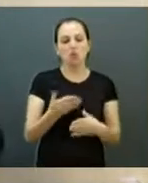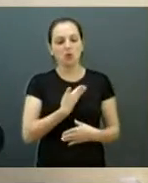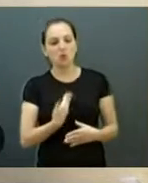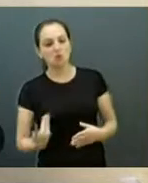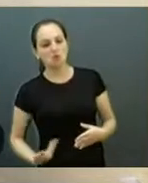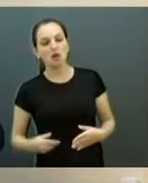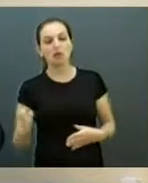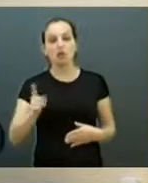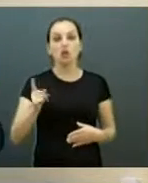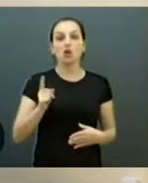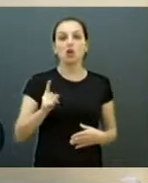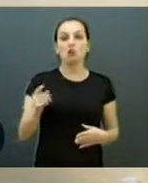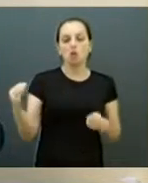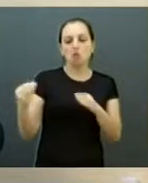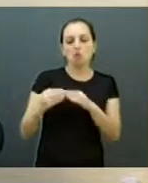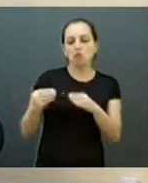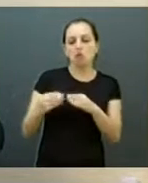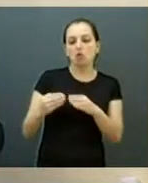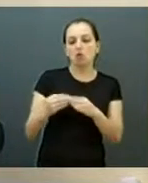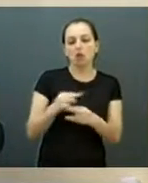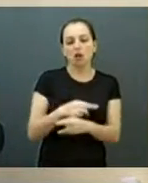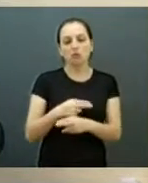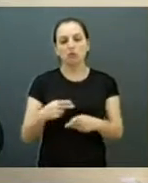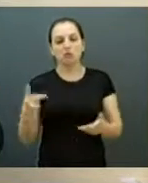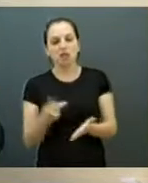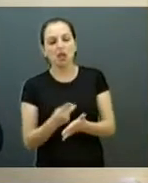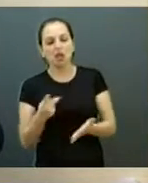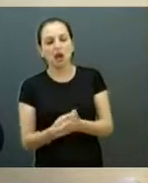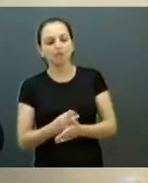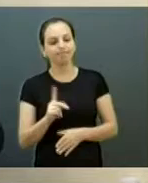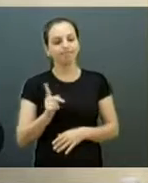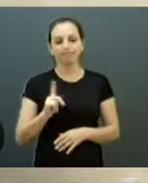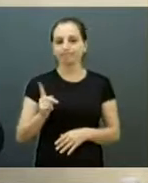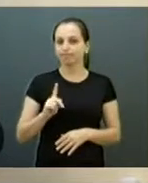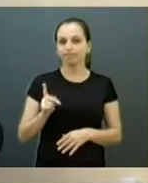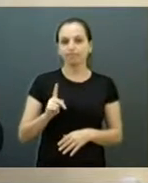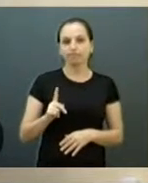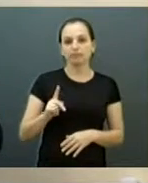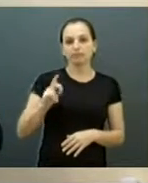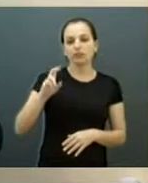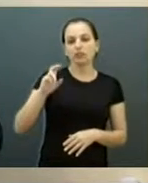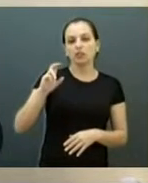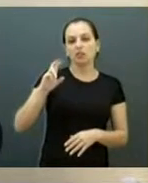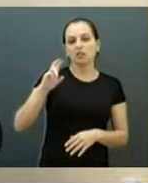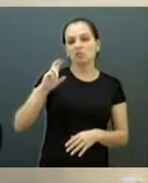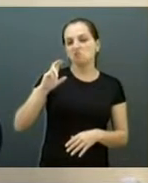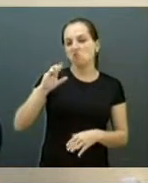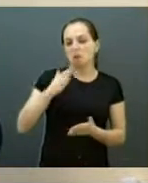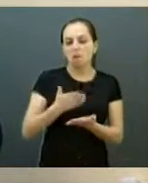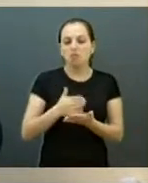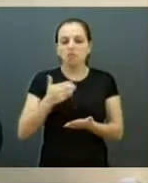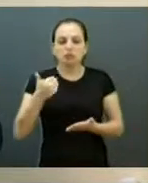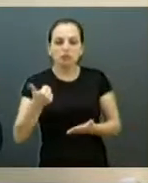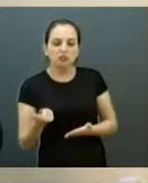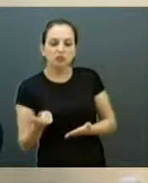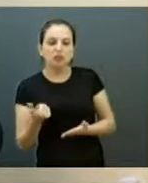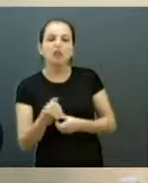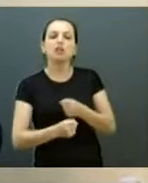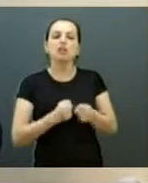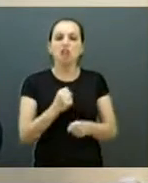conivente com coisa errada a gente nessa casa o anos e 65 anos e meio não faltou um dia não tiro